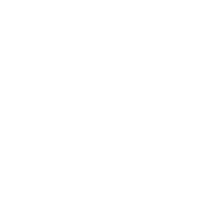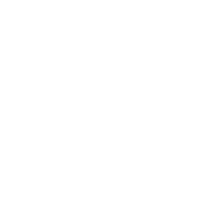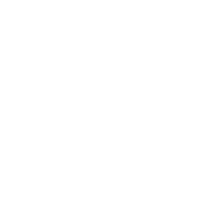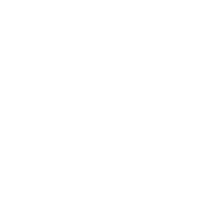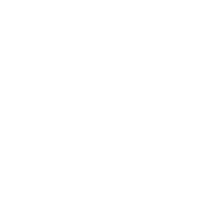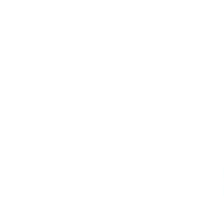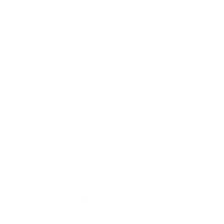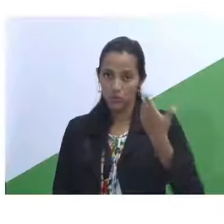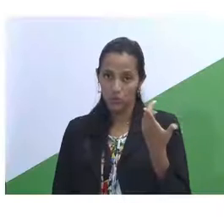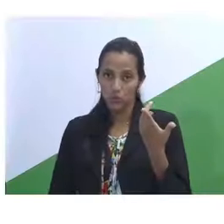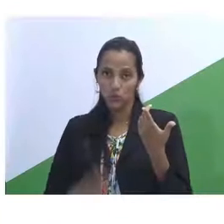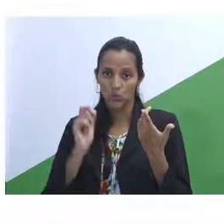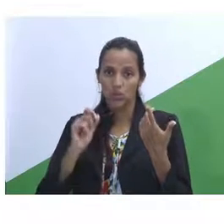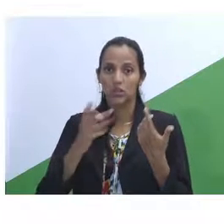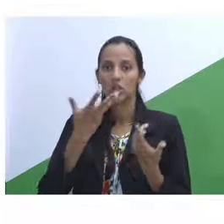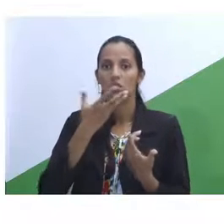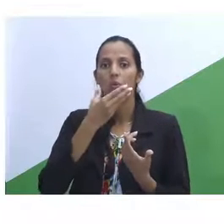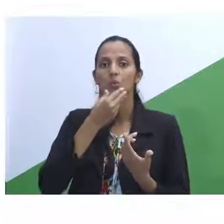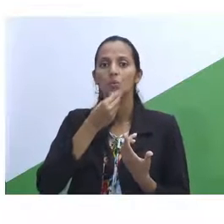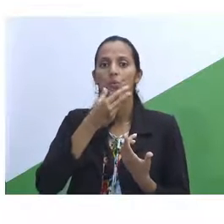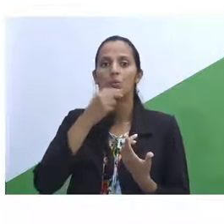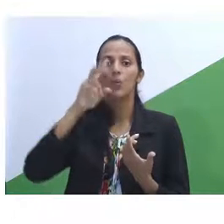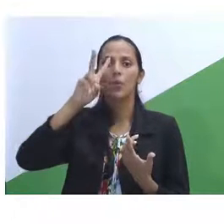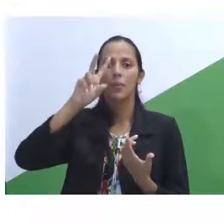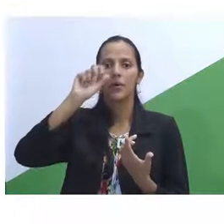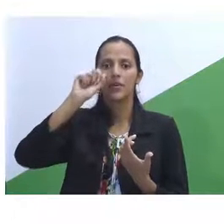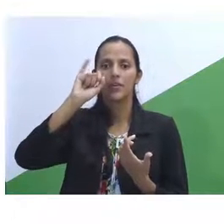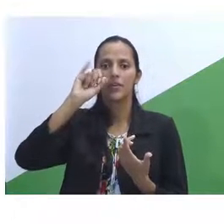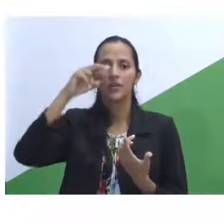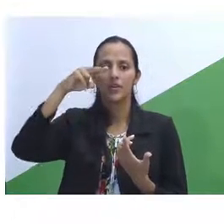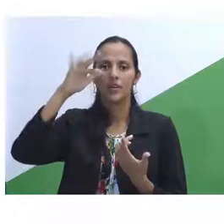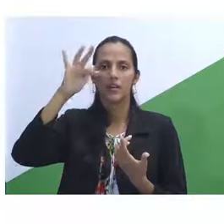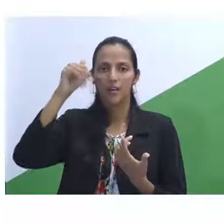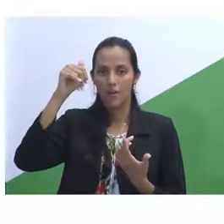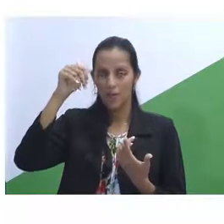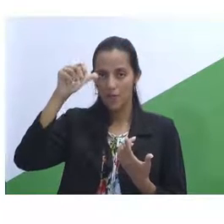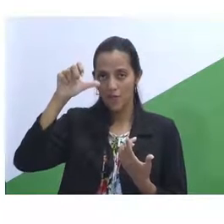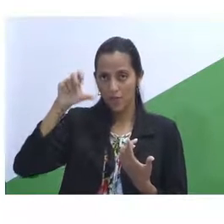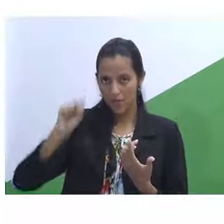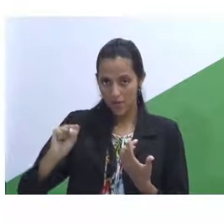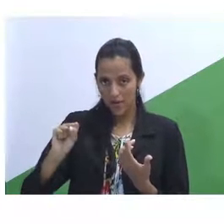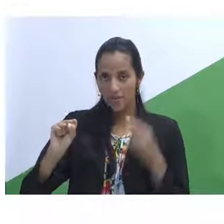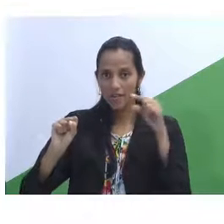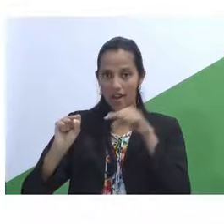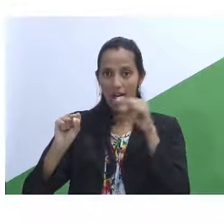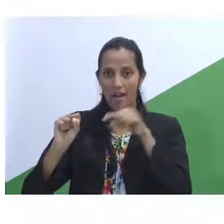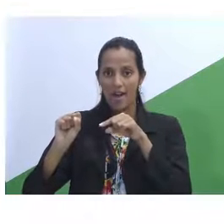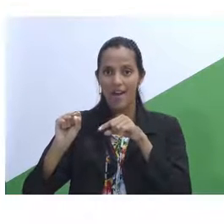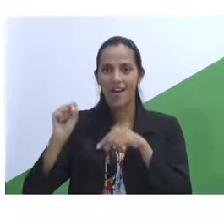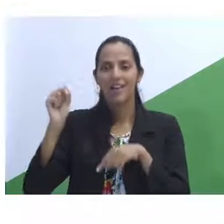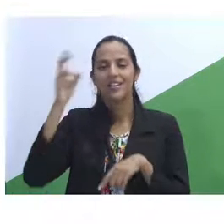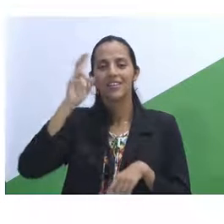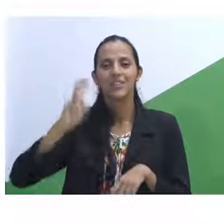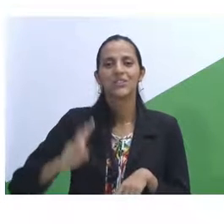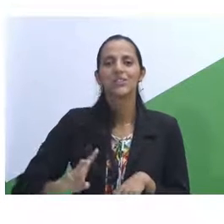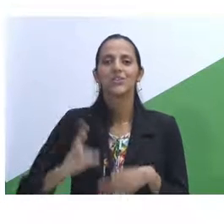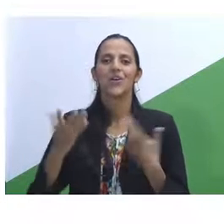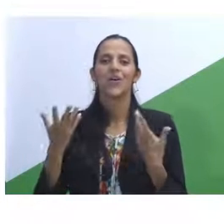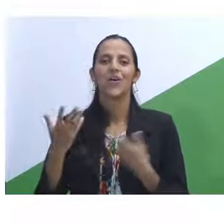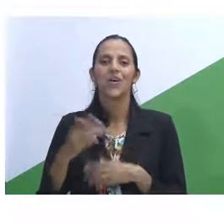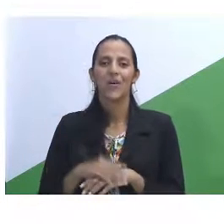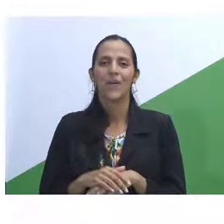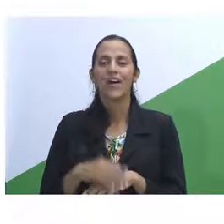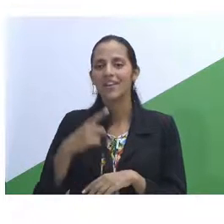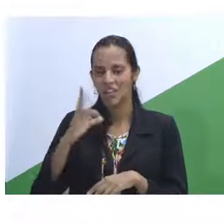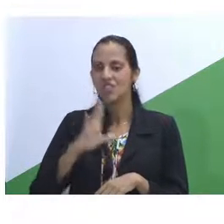Segundo, então, aí, o historiador, o Ronaldo Weinfans, né, na obra História, que é, inclusive, utilizada, né, por alguma das nossas